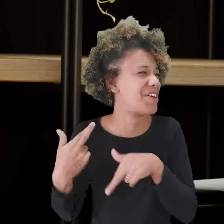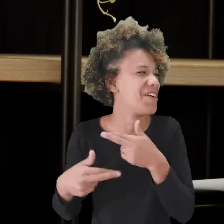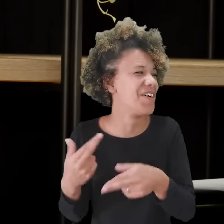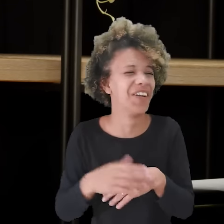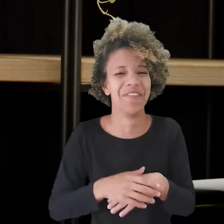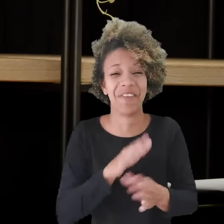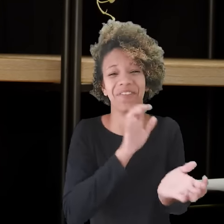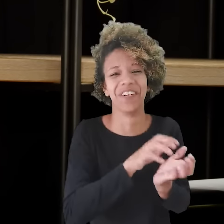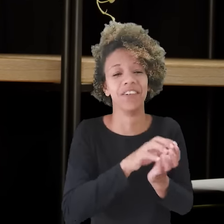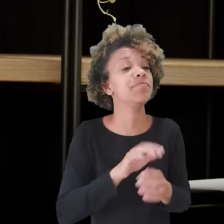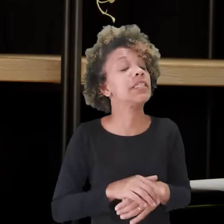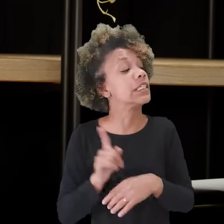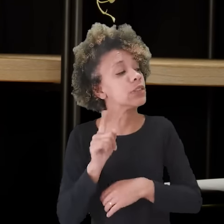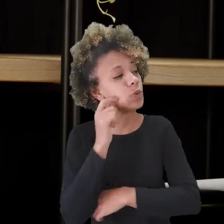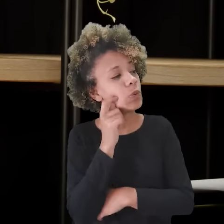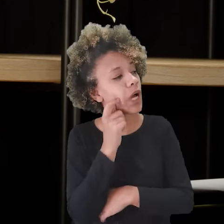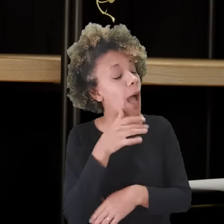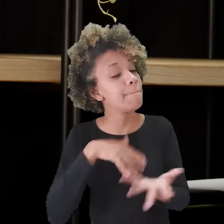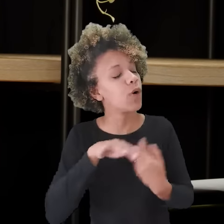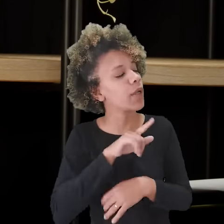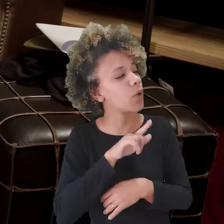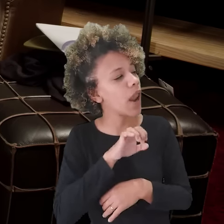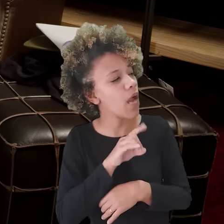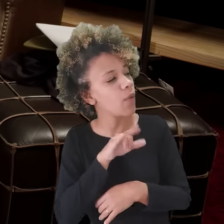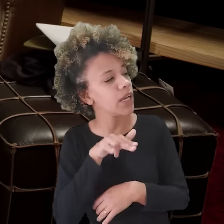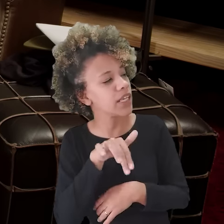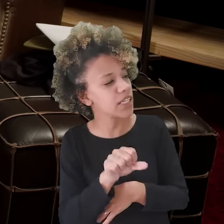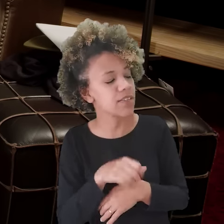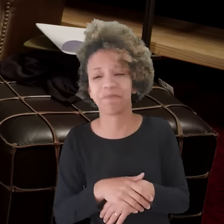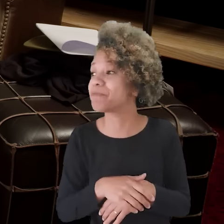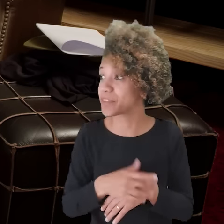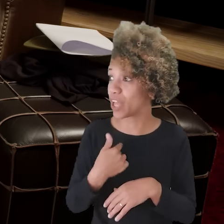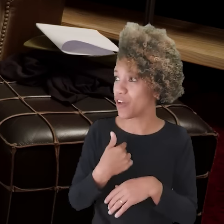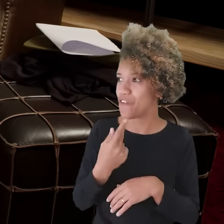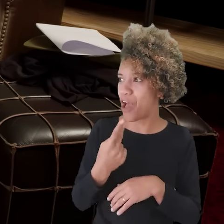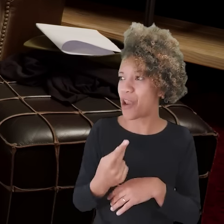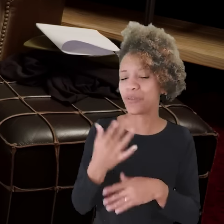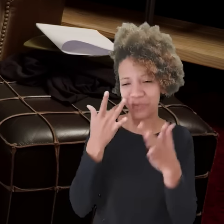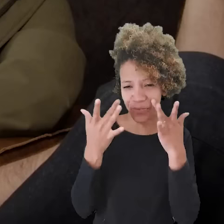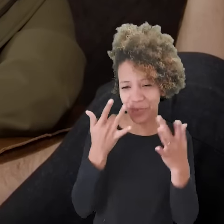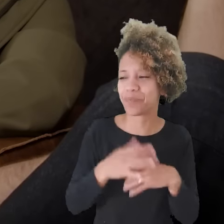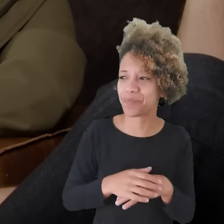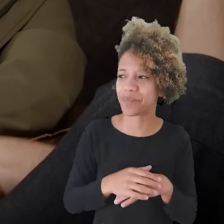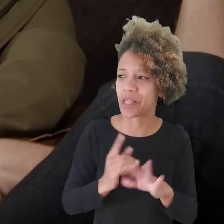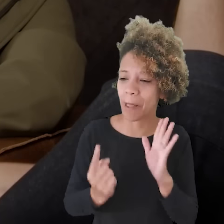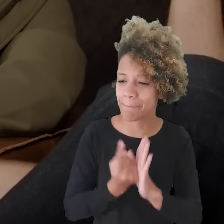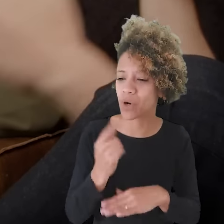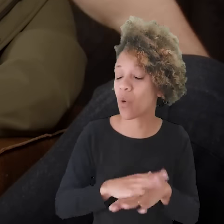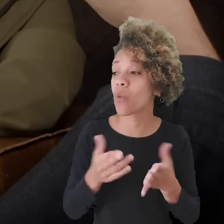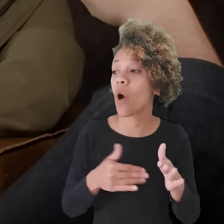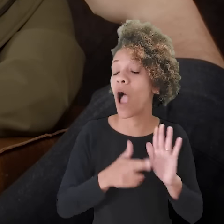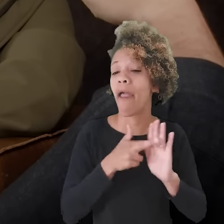cara tava enrolando para falar de Recife só para falar e o caso lá do Léo Lins que que você acha Eu falo isso no meu show no país de dados